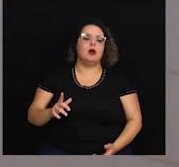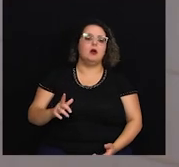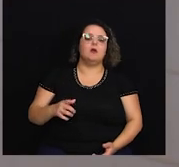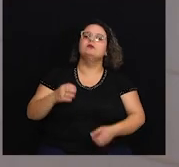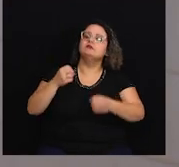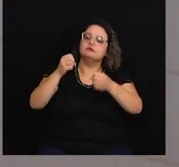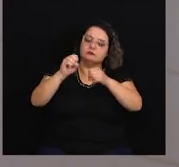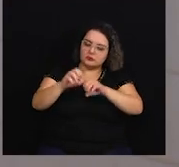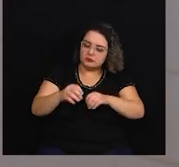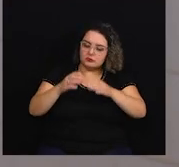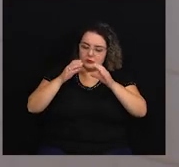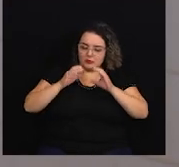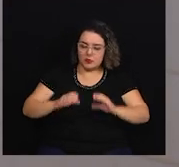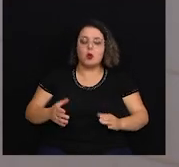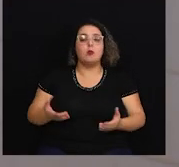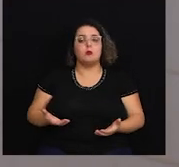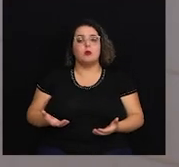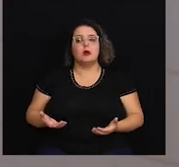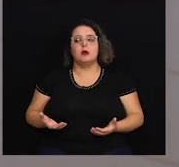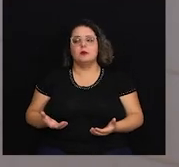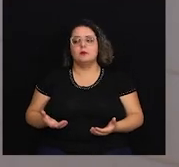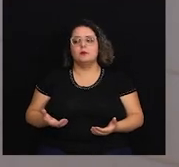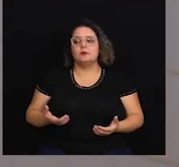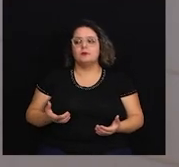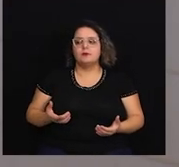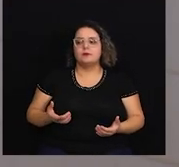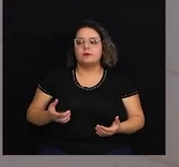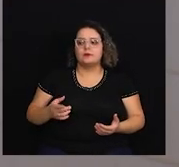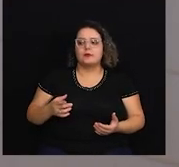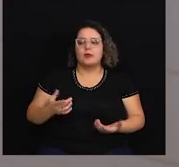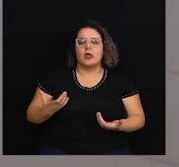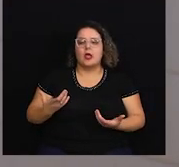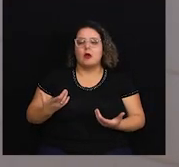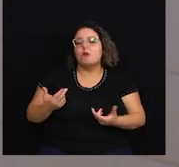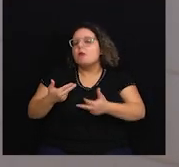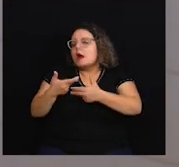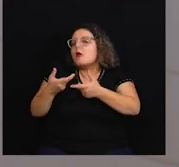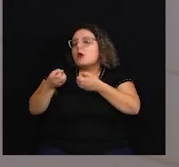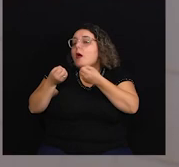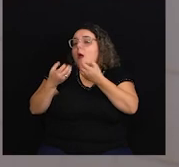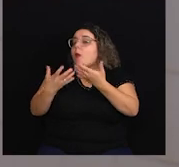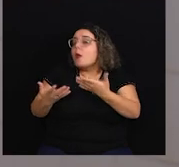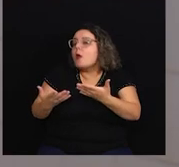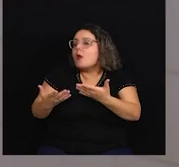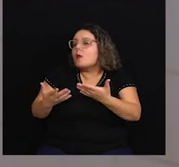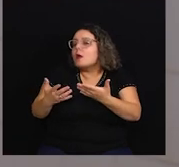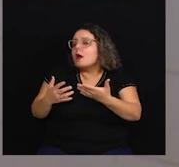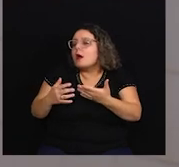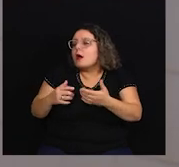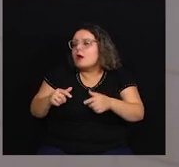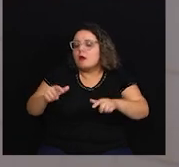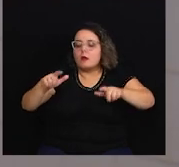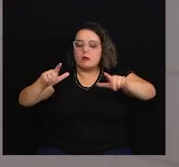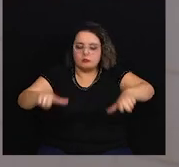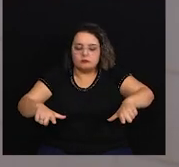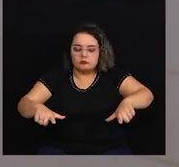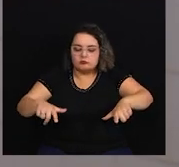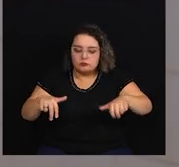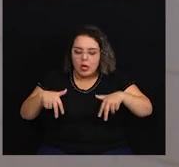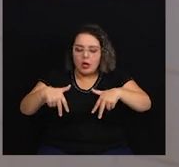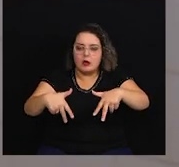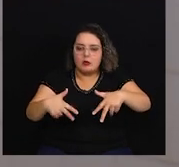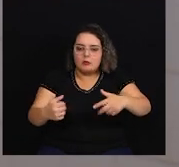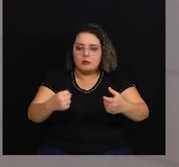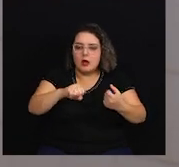um uma droga do bem que a primeira vez que entra no rins e luta se